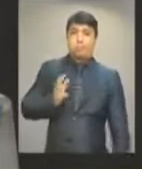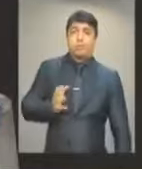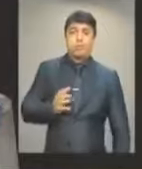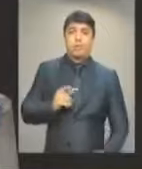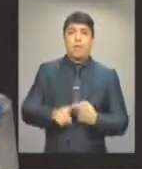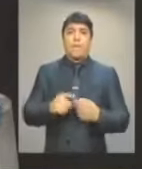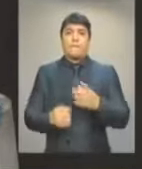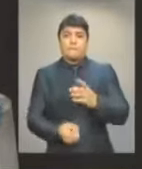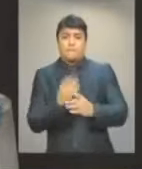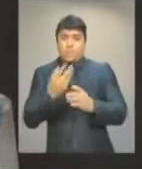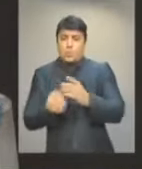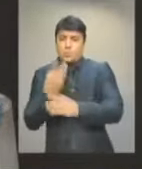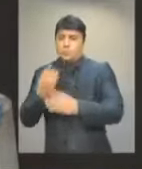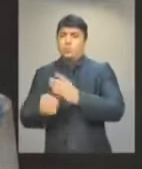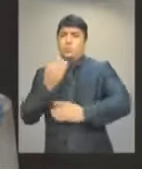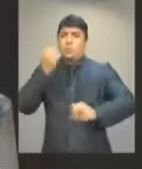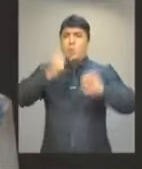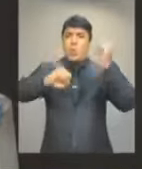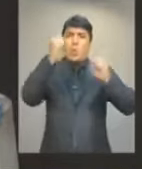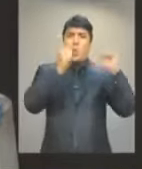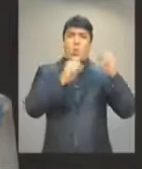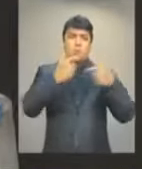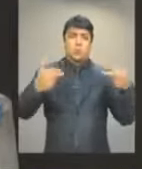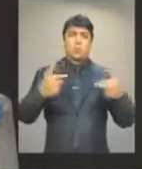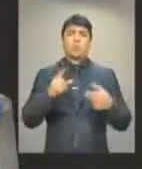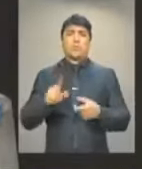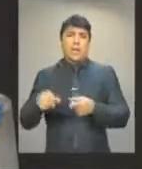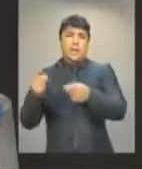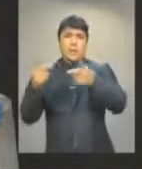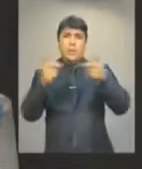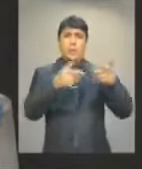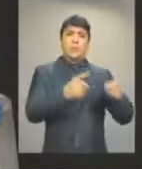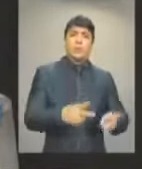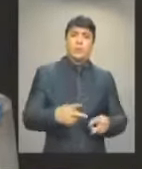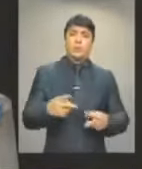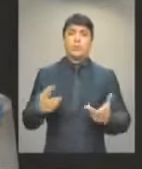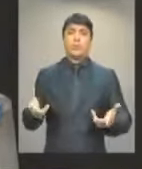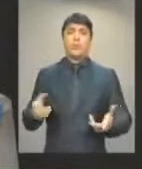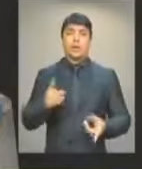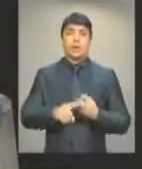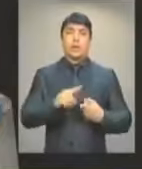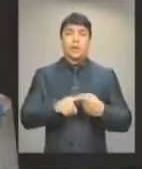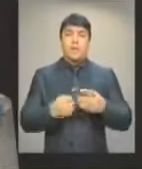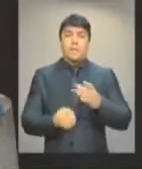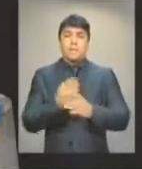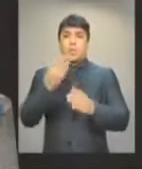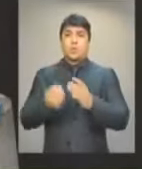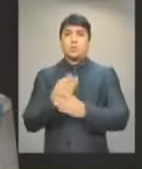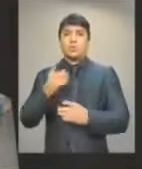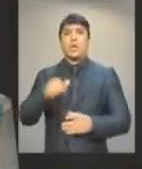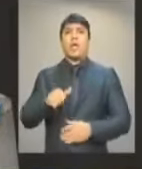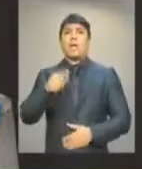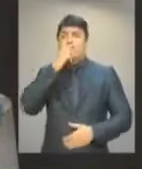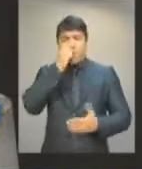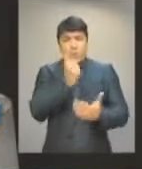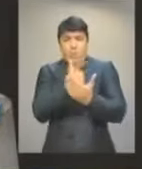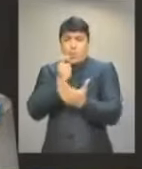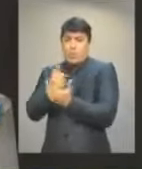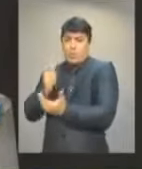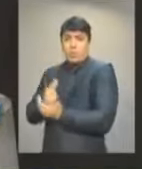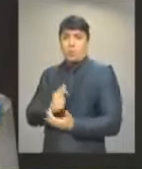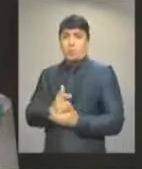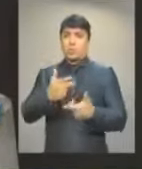na produção desmedida de mercadoria, na produção de um consumismo